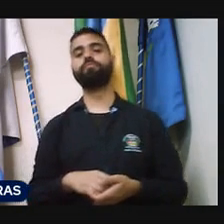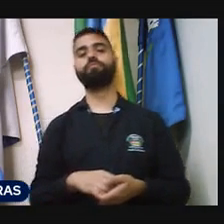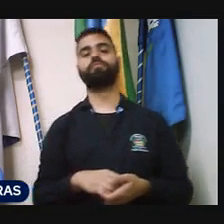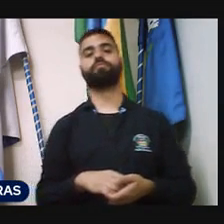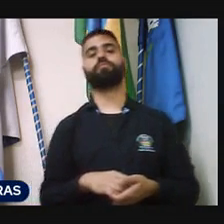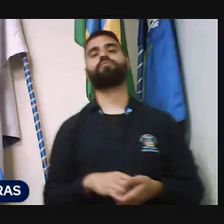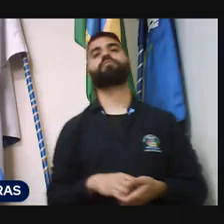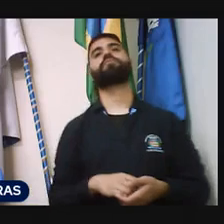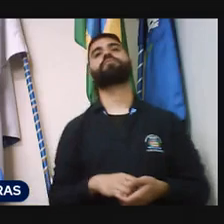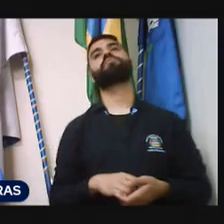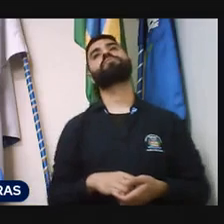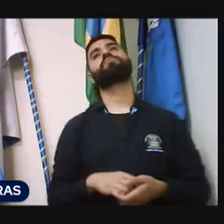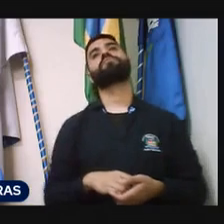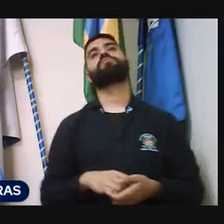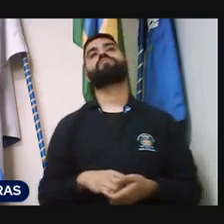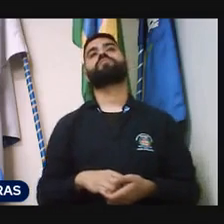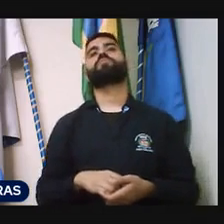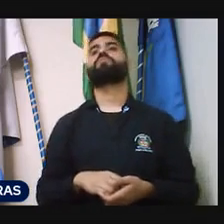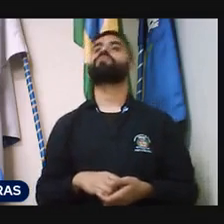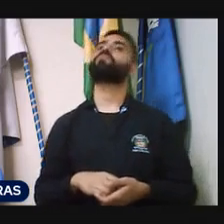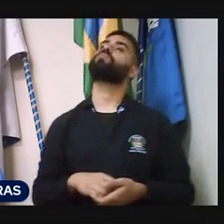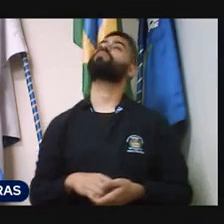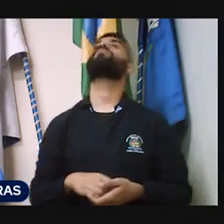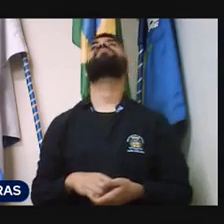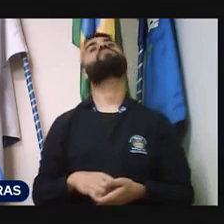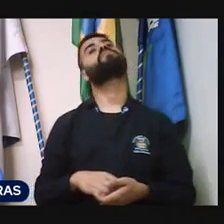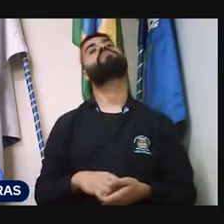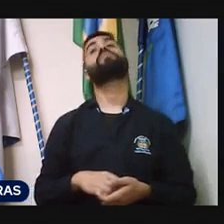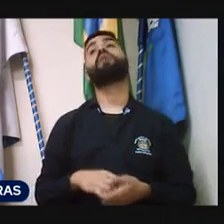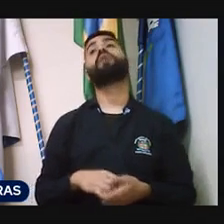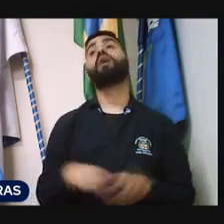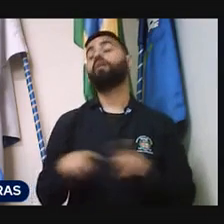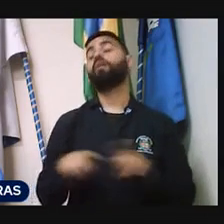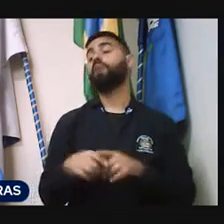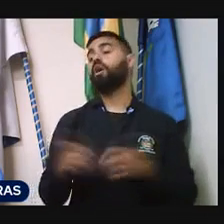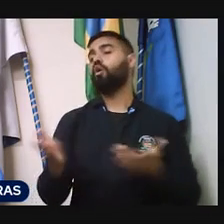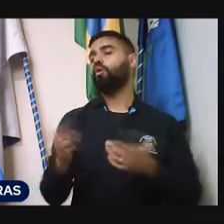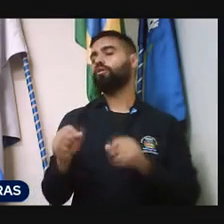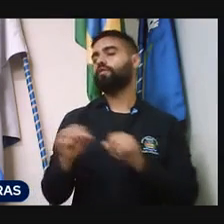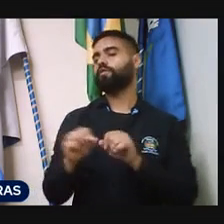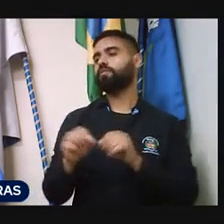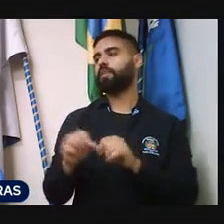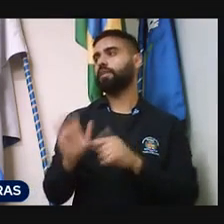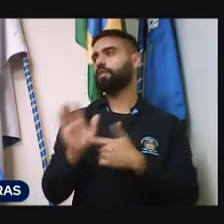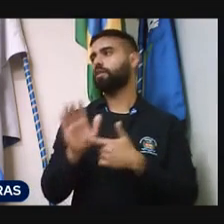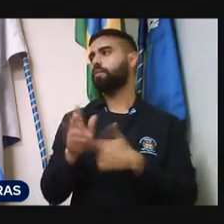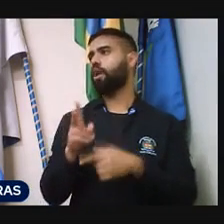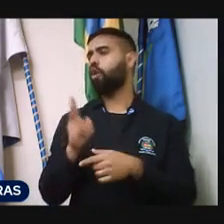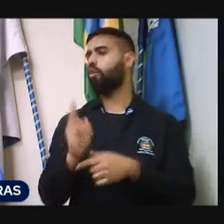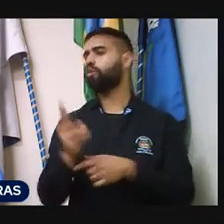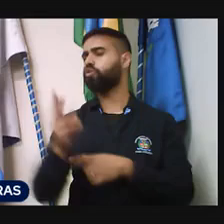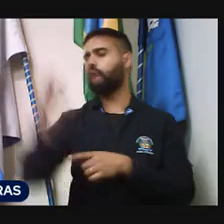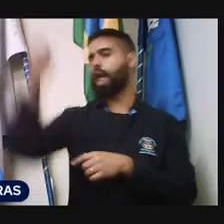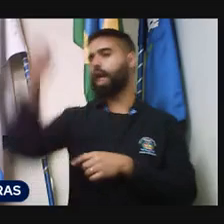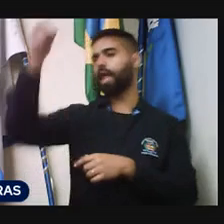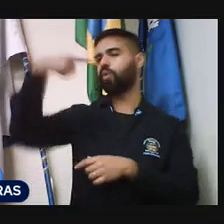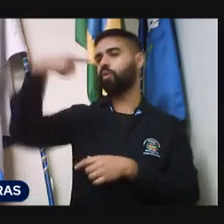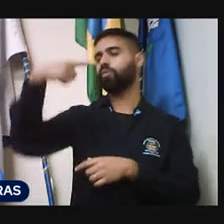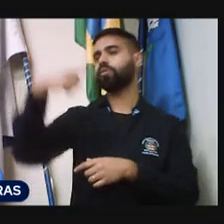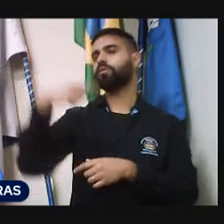Hoje seria para continuidade da iluminação do Recanto das Águas